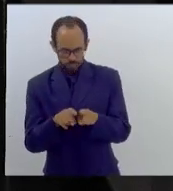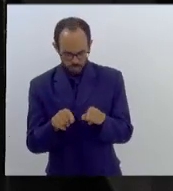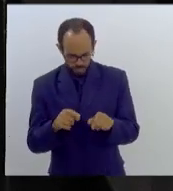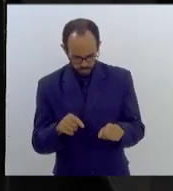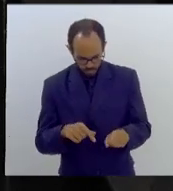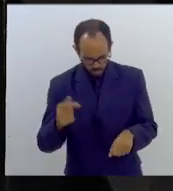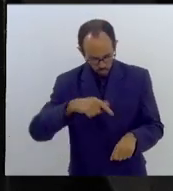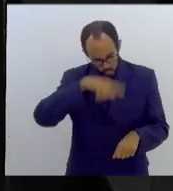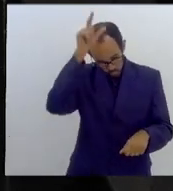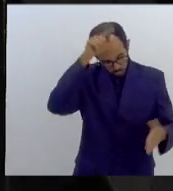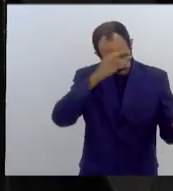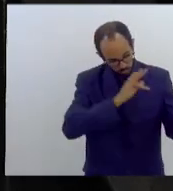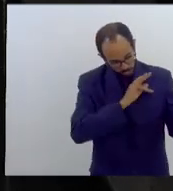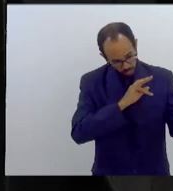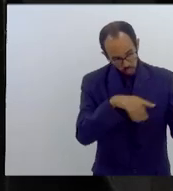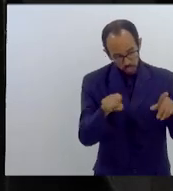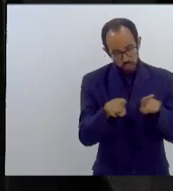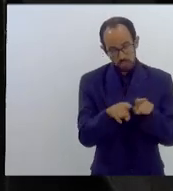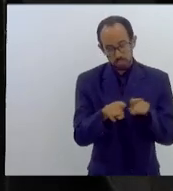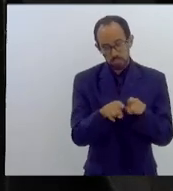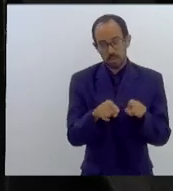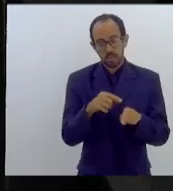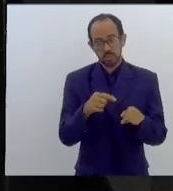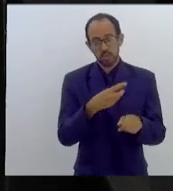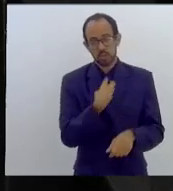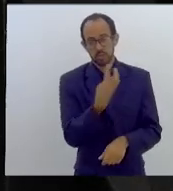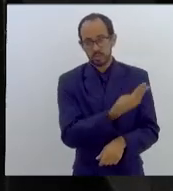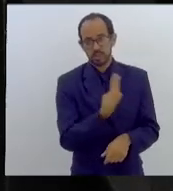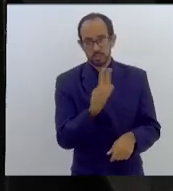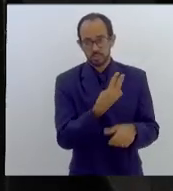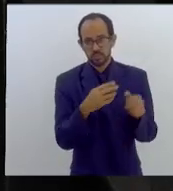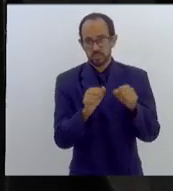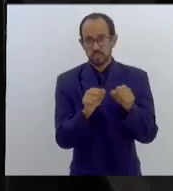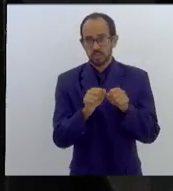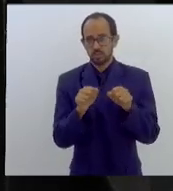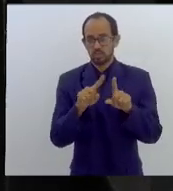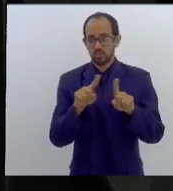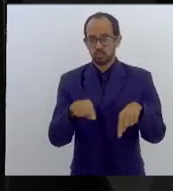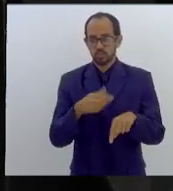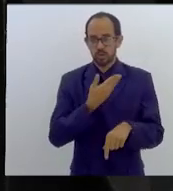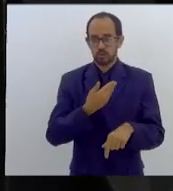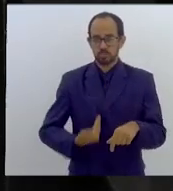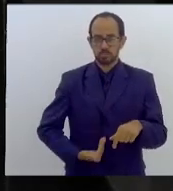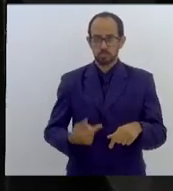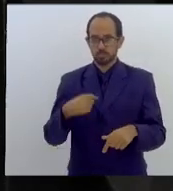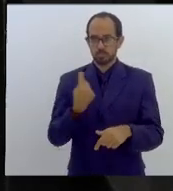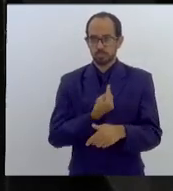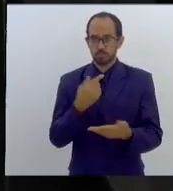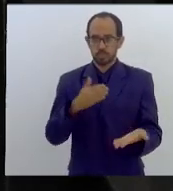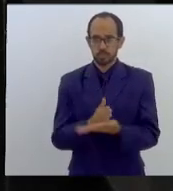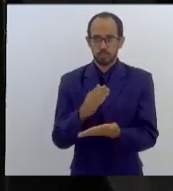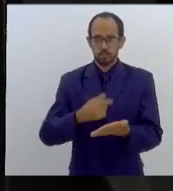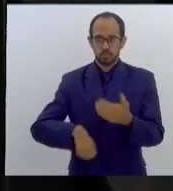Luiz Paulo e Marta Rocha a respeito dos servidores públicos. Nós aprovamos aqui, no ano